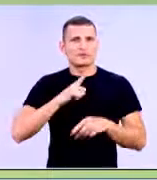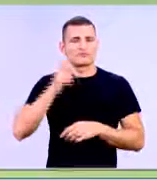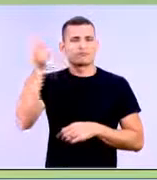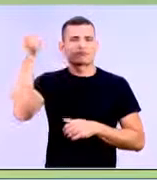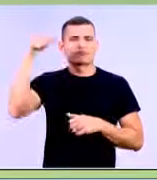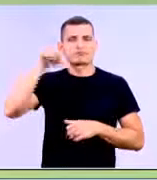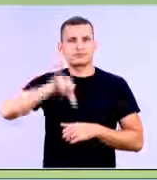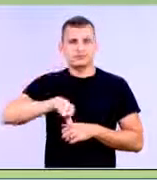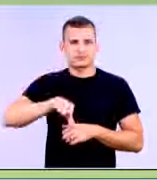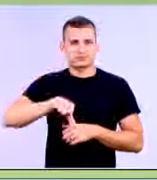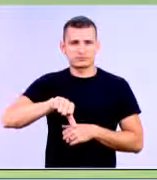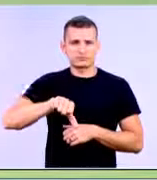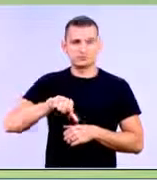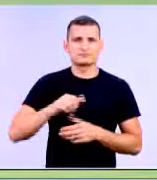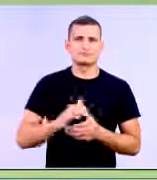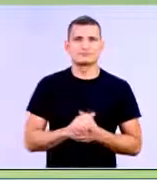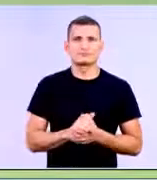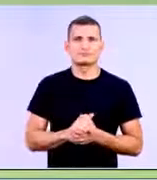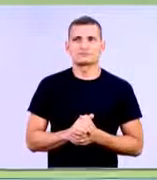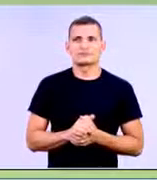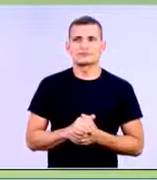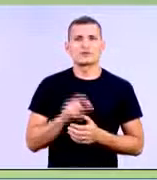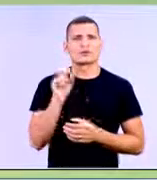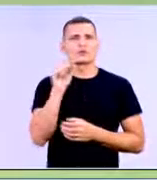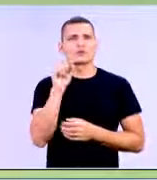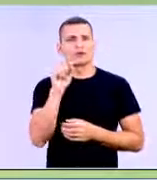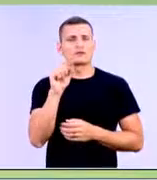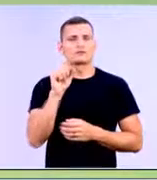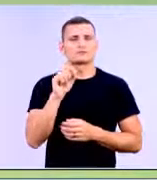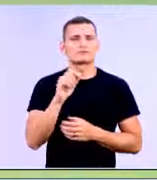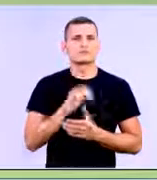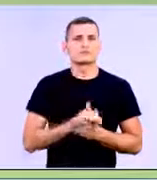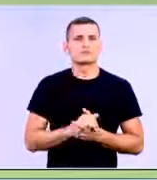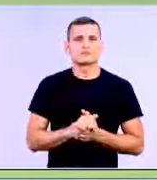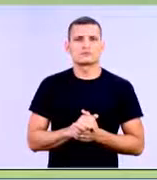fatores que venham obter êxito